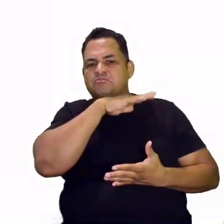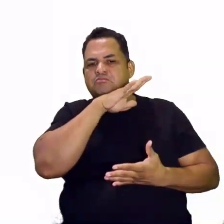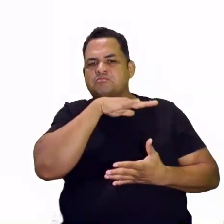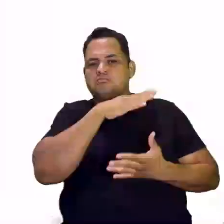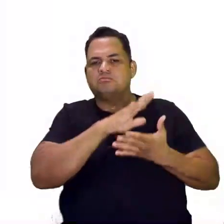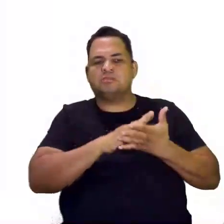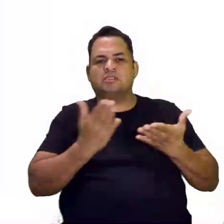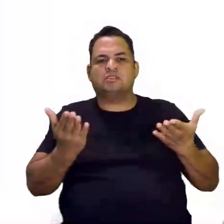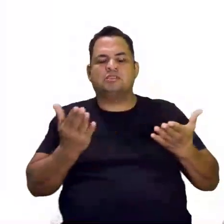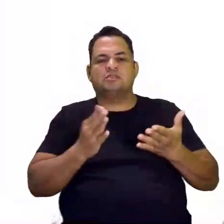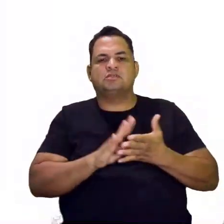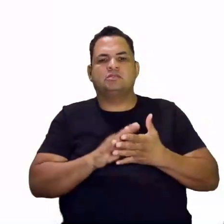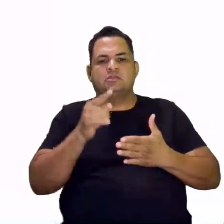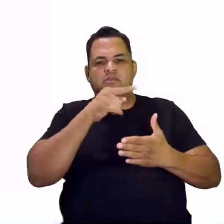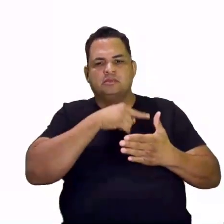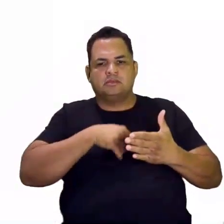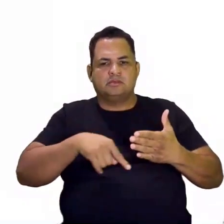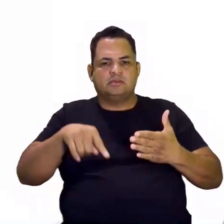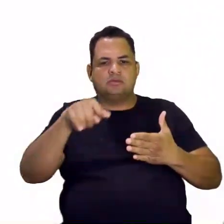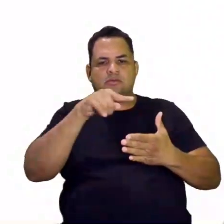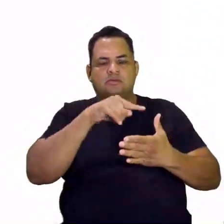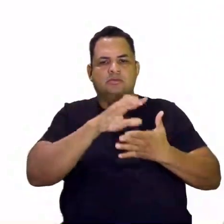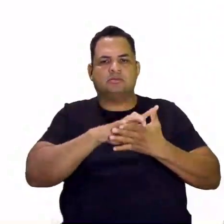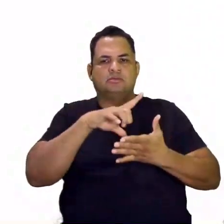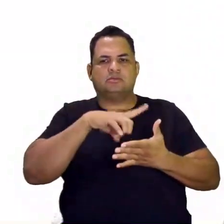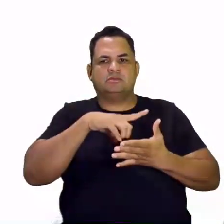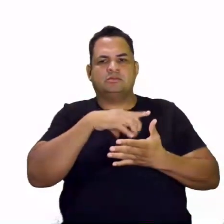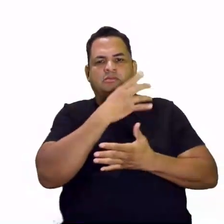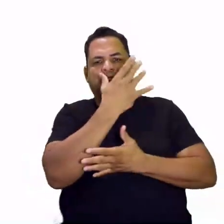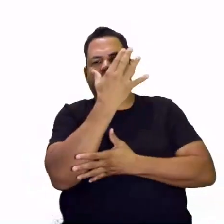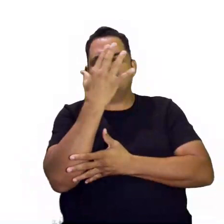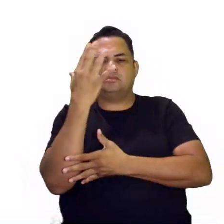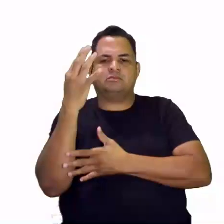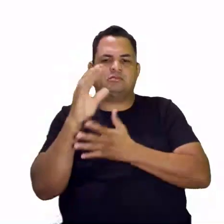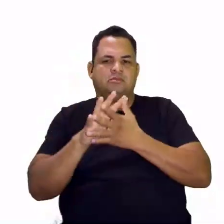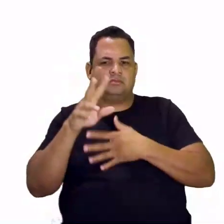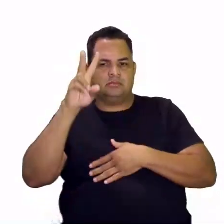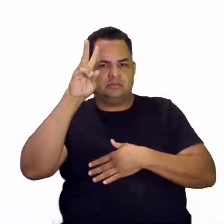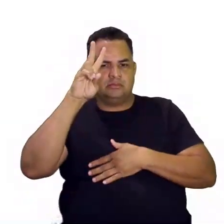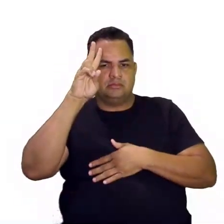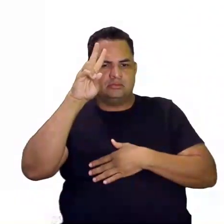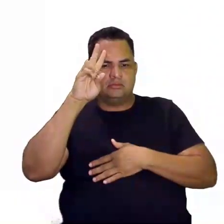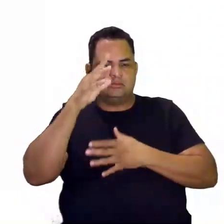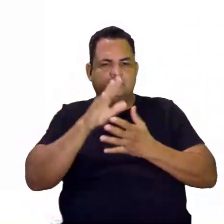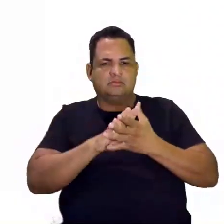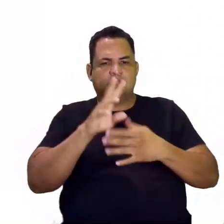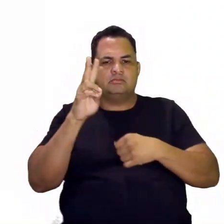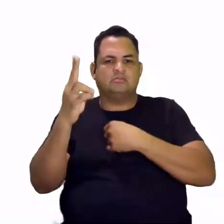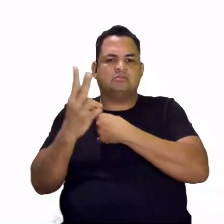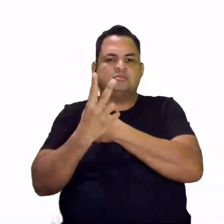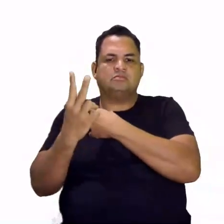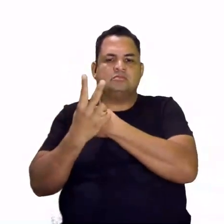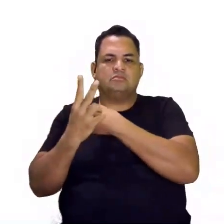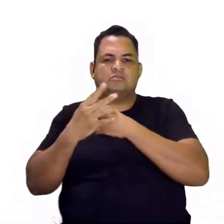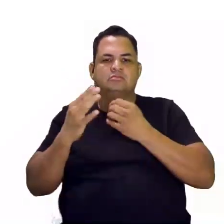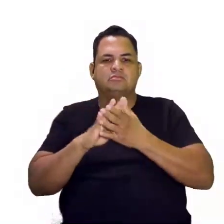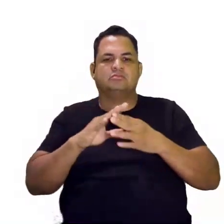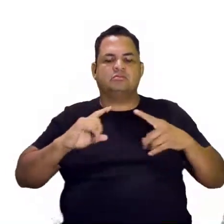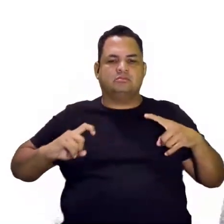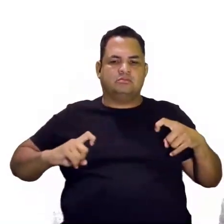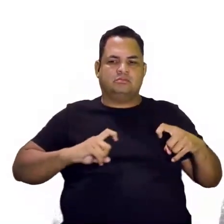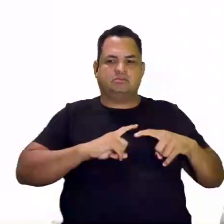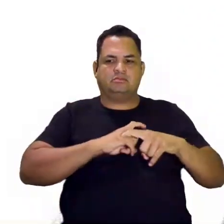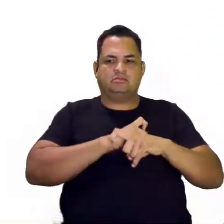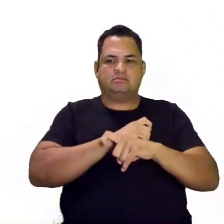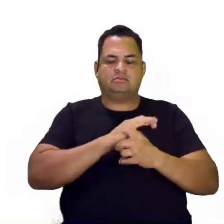mais circular. E a vegetal, ela tem uma estrutura também que lembra lá a proteção das bactérias, que é a parede